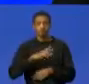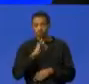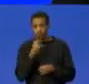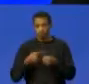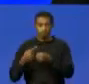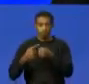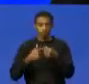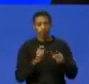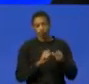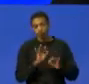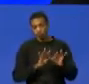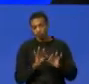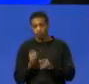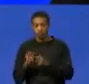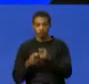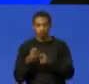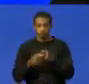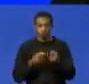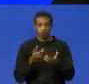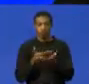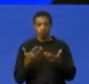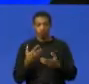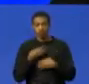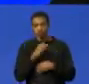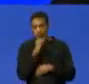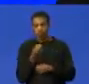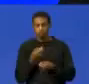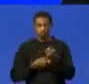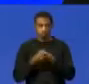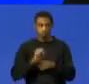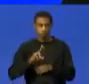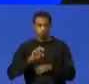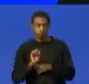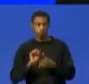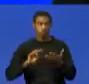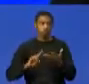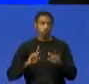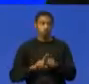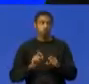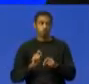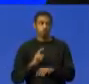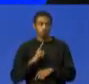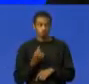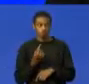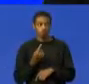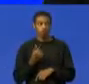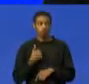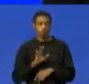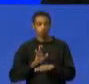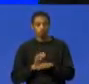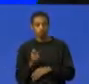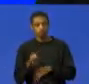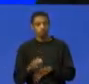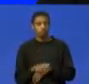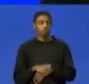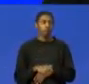Estado e a União se organizam para dar conta dessa gestão do SUS, E o repasse financeiro passa